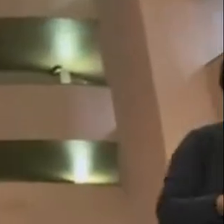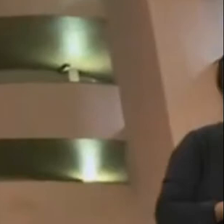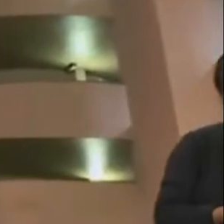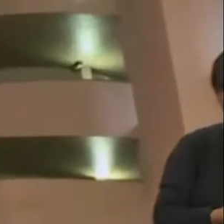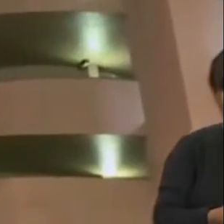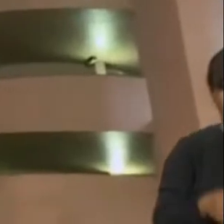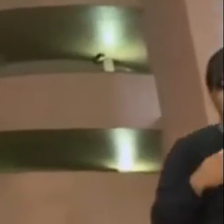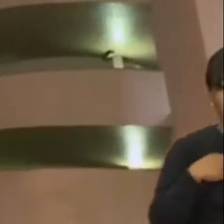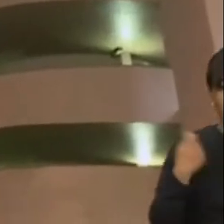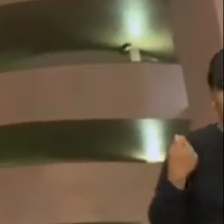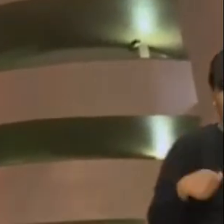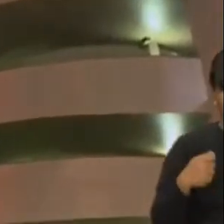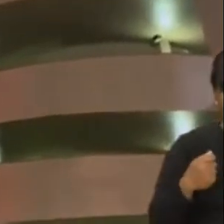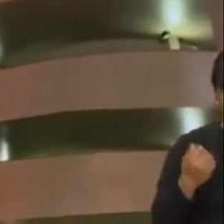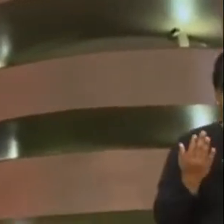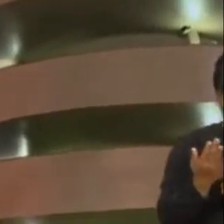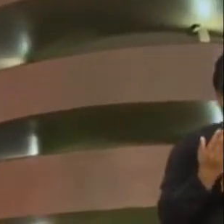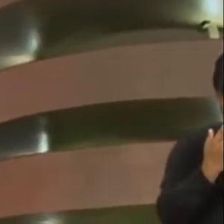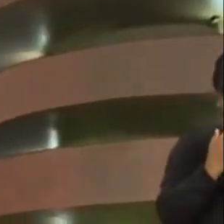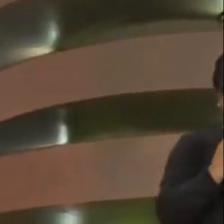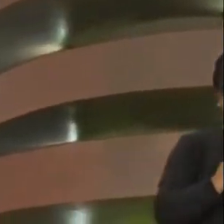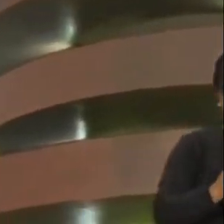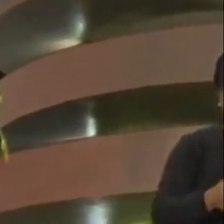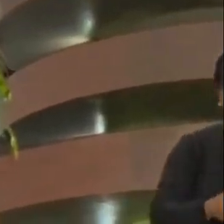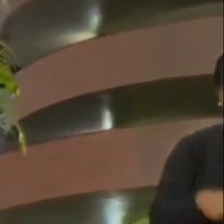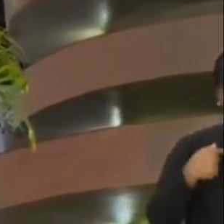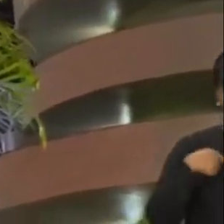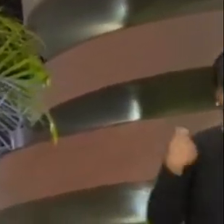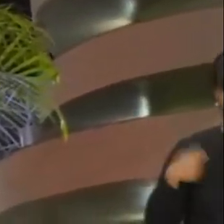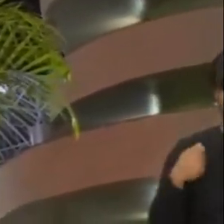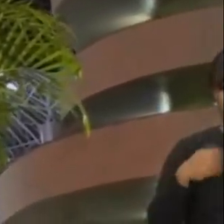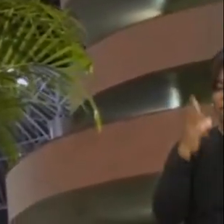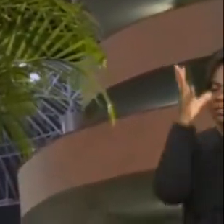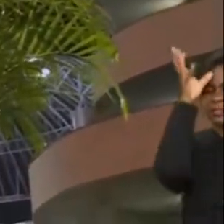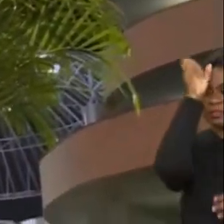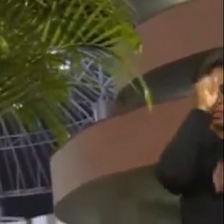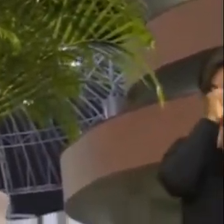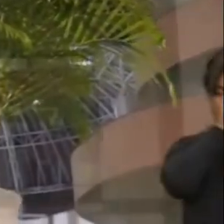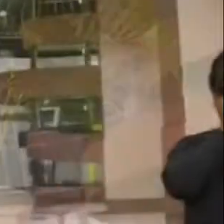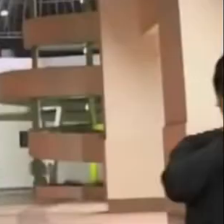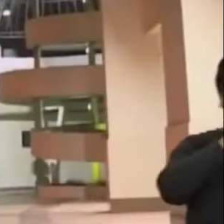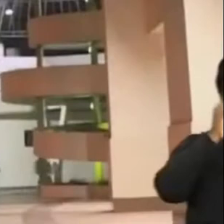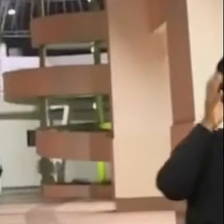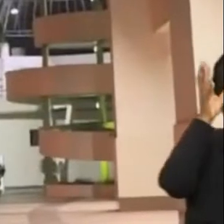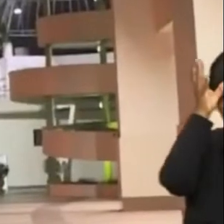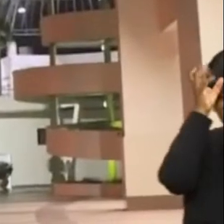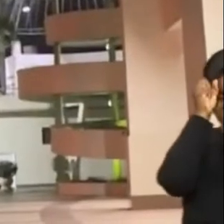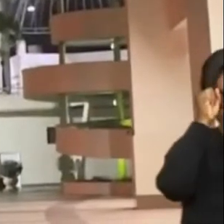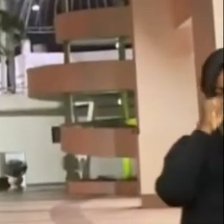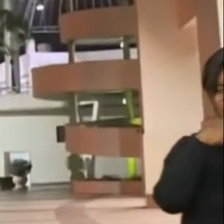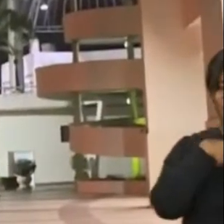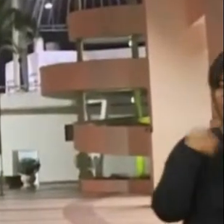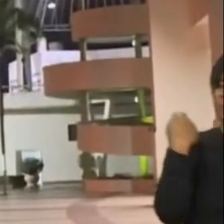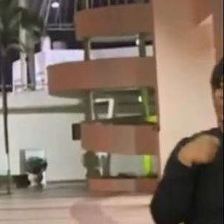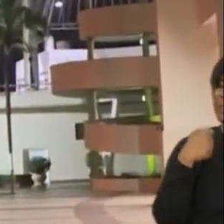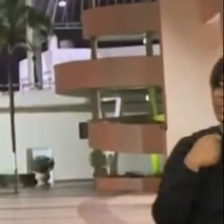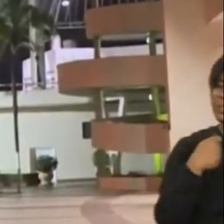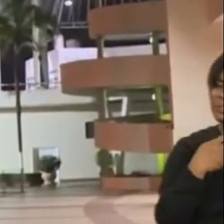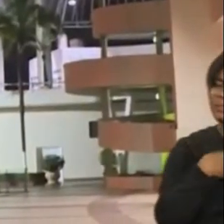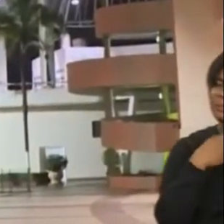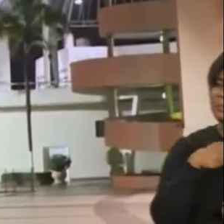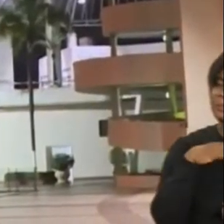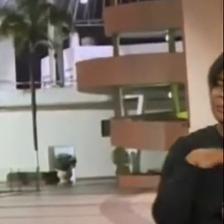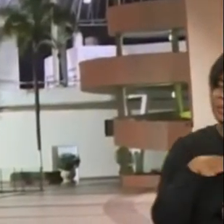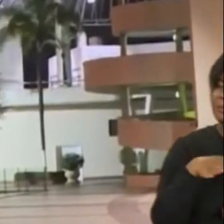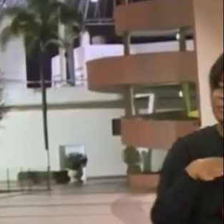e eu preciso de ajuda, eu preciso buscar, eu preciso estar bem,